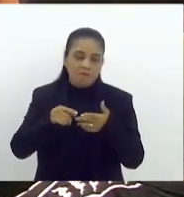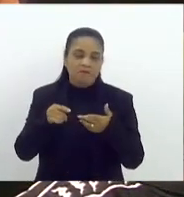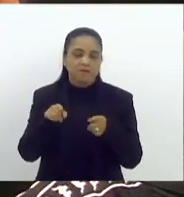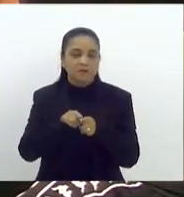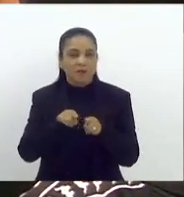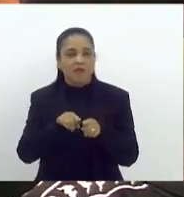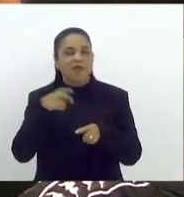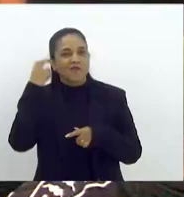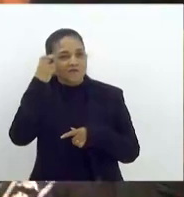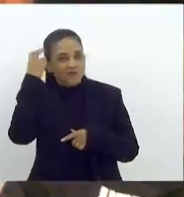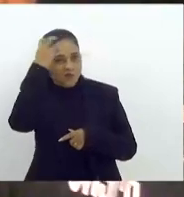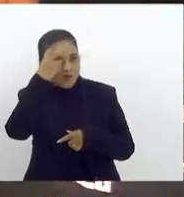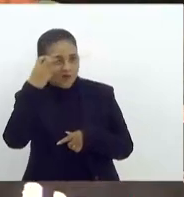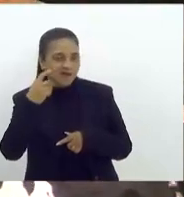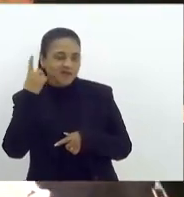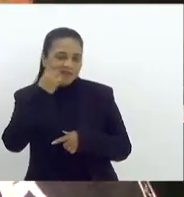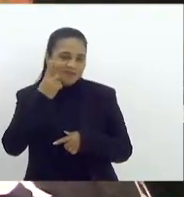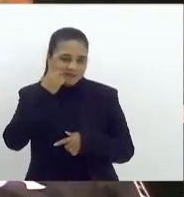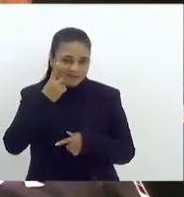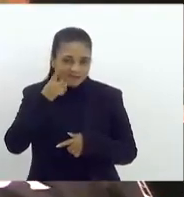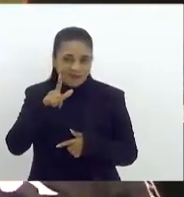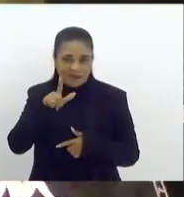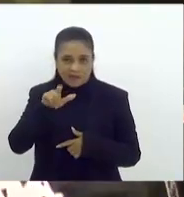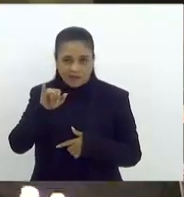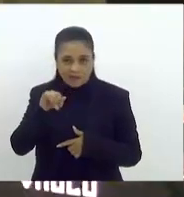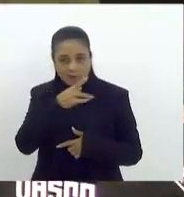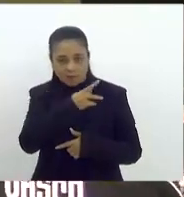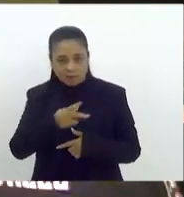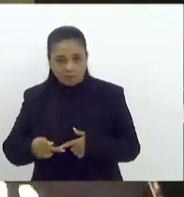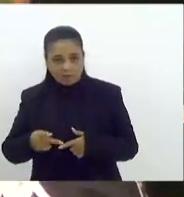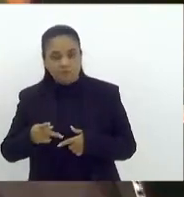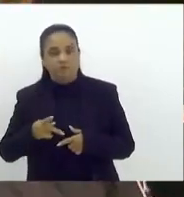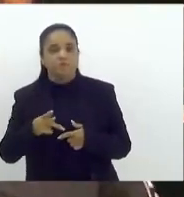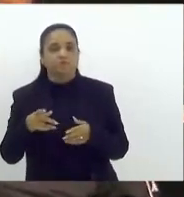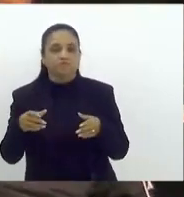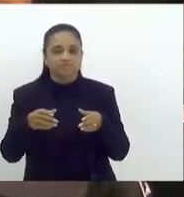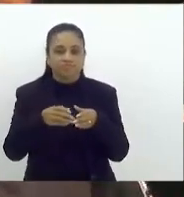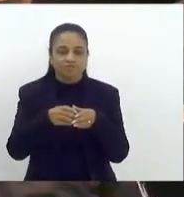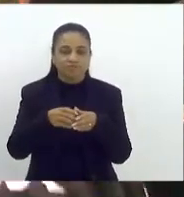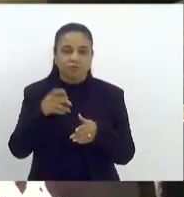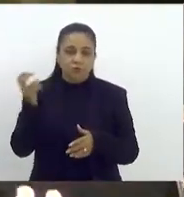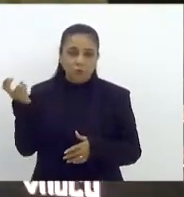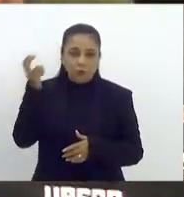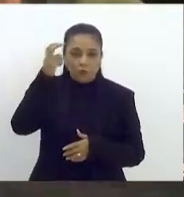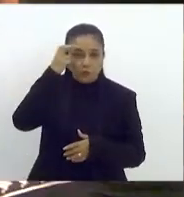Lima que é presidenta da comissão de Cultura dessa casa